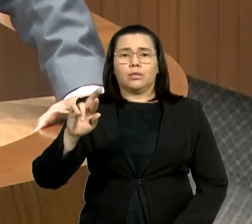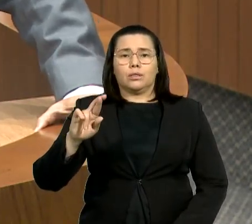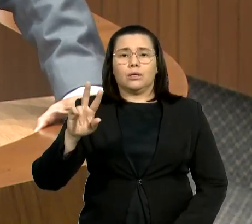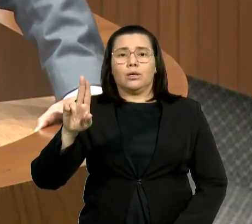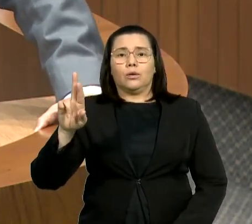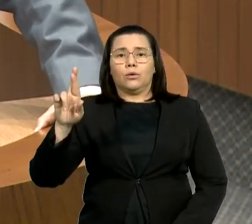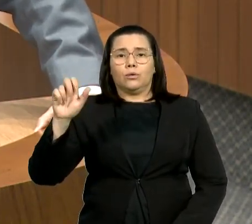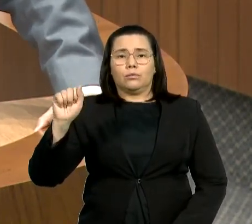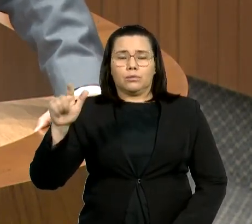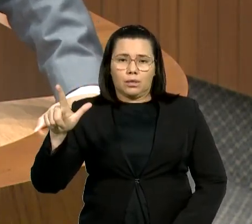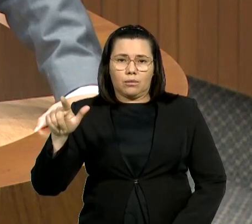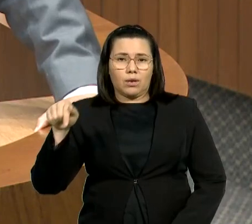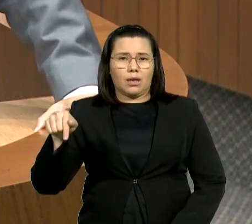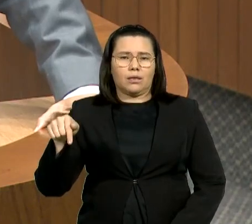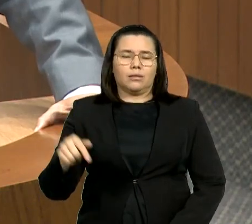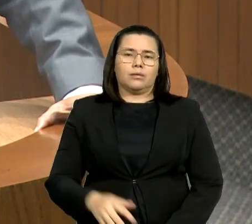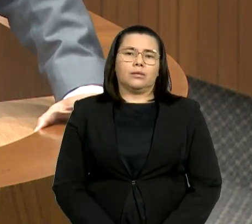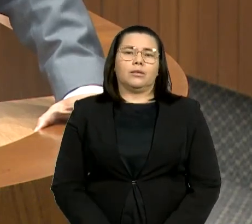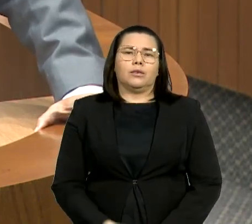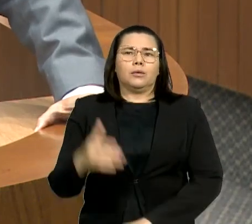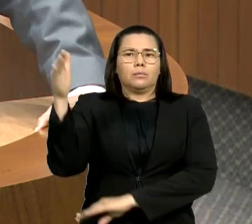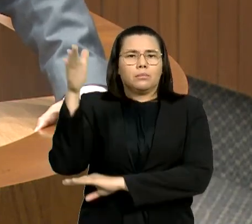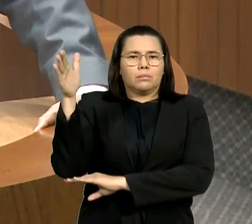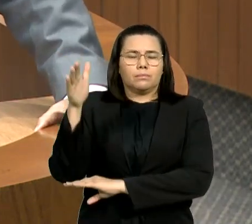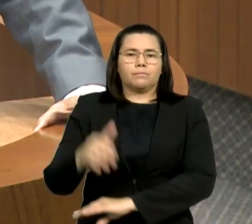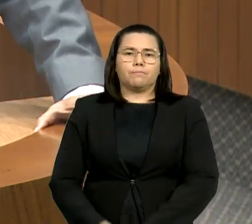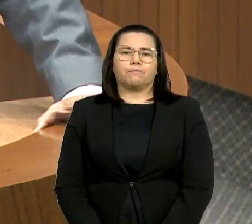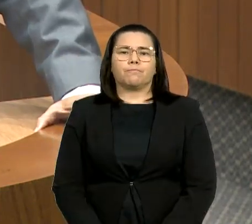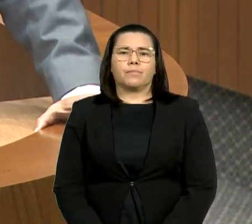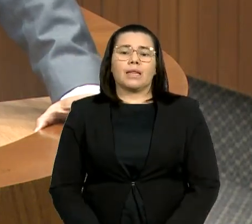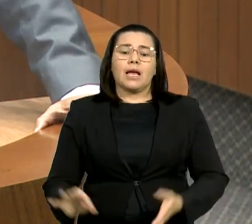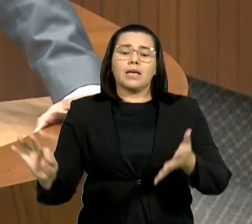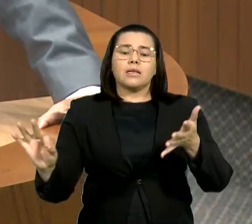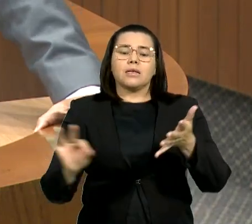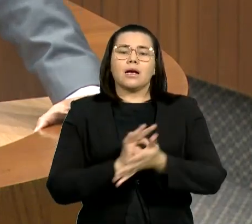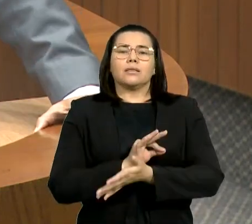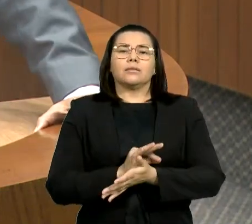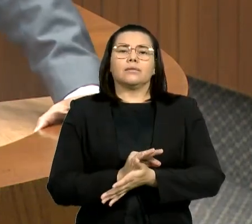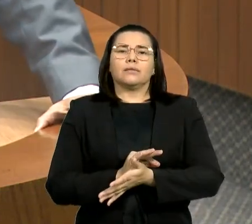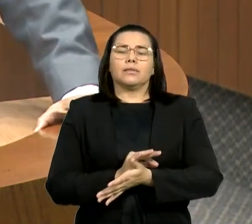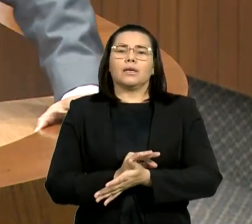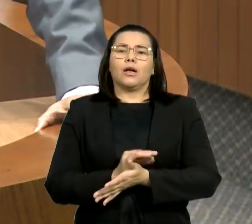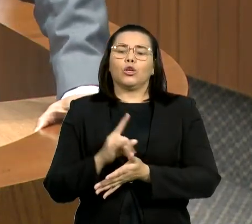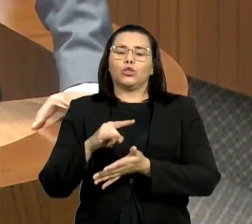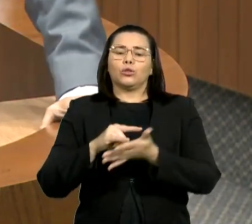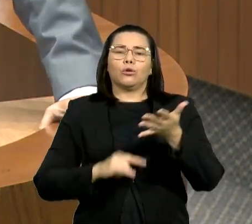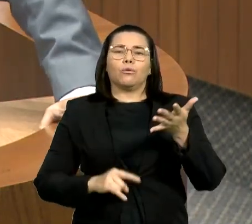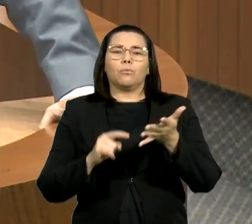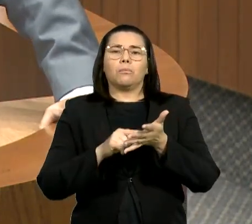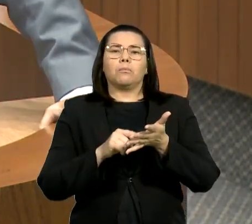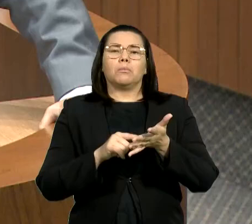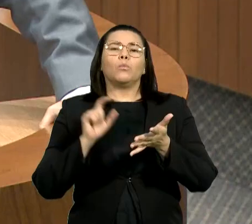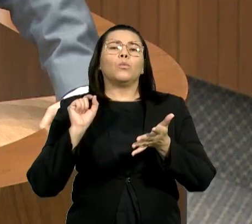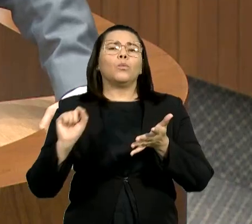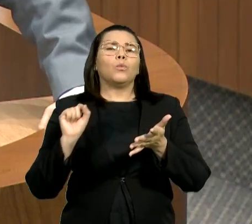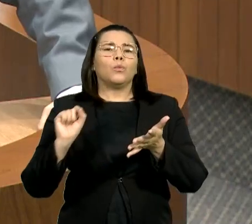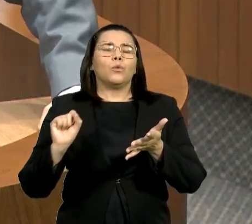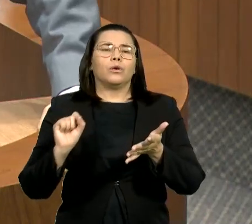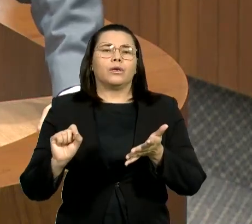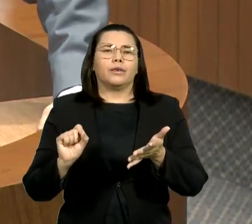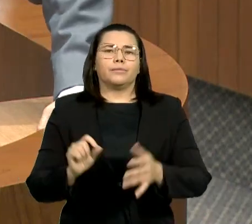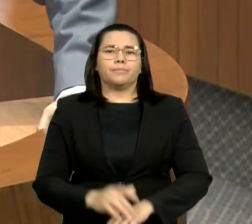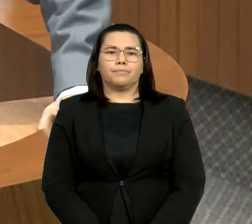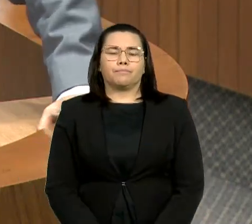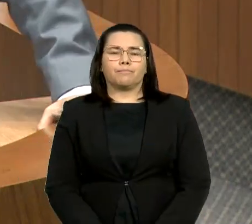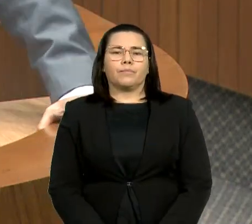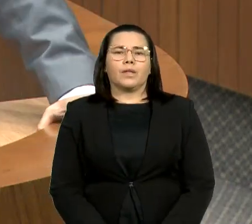para assinar e startar uma ação de 30